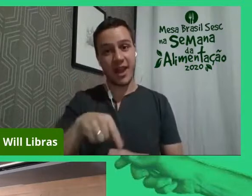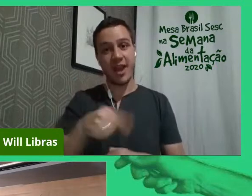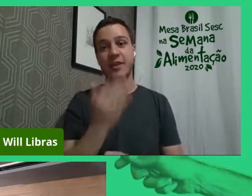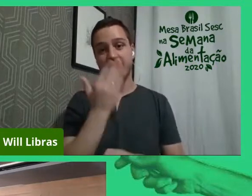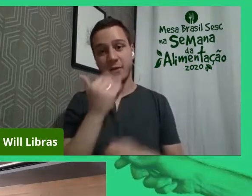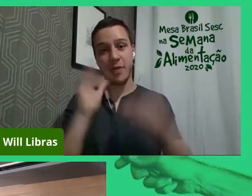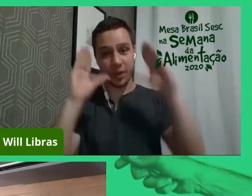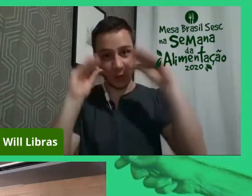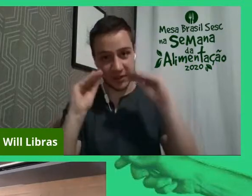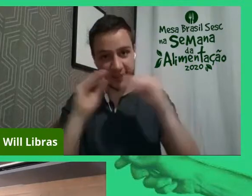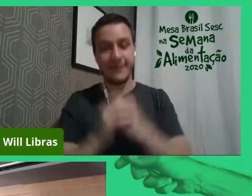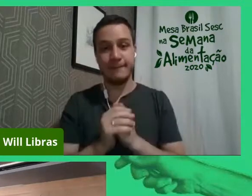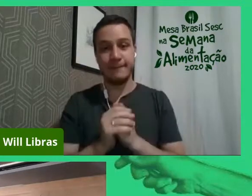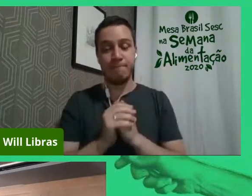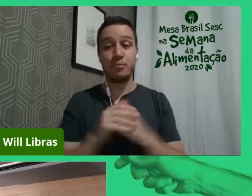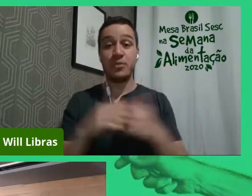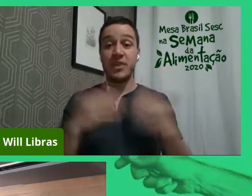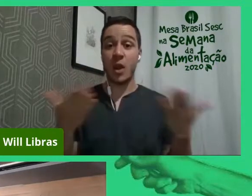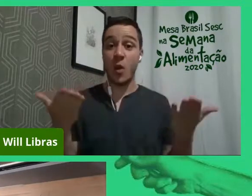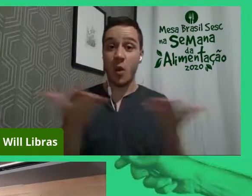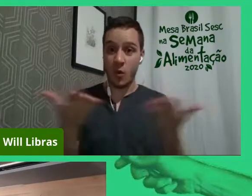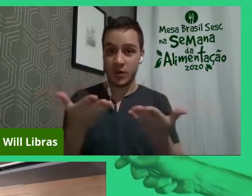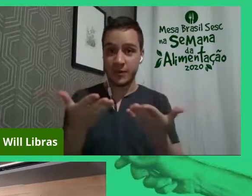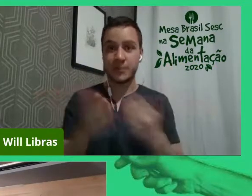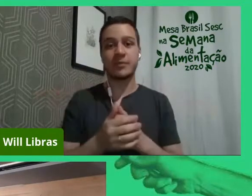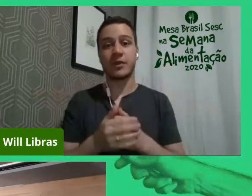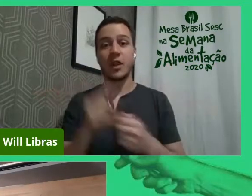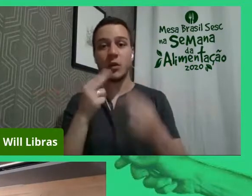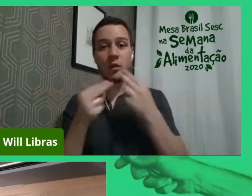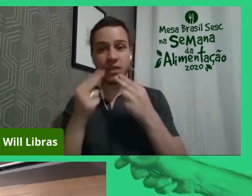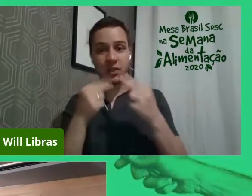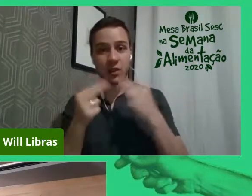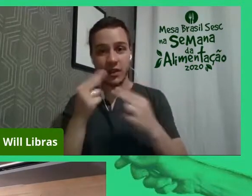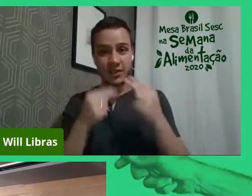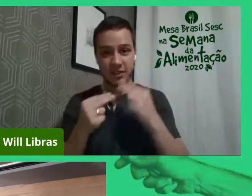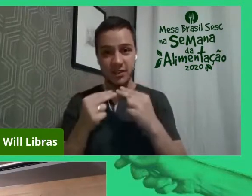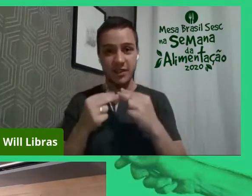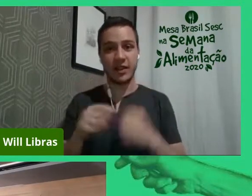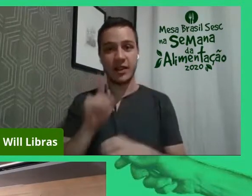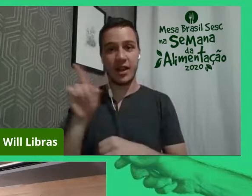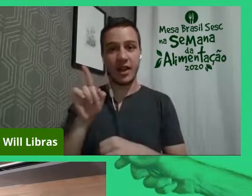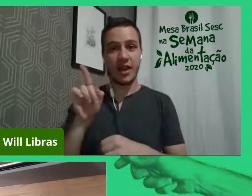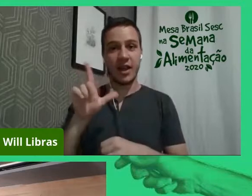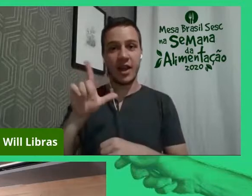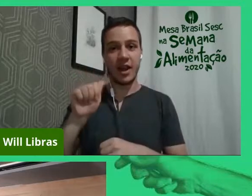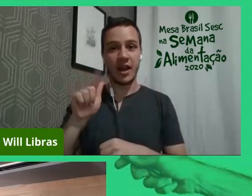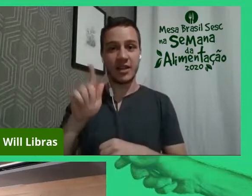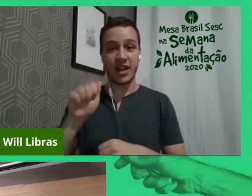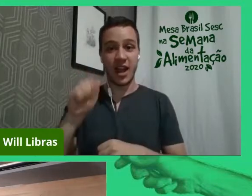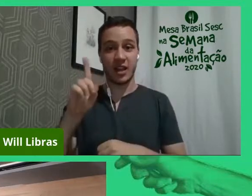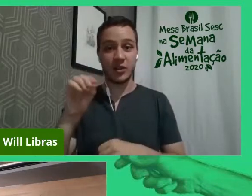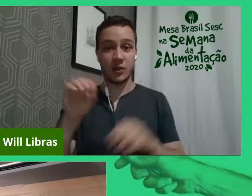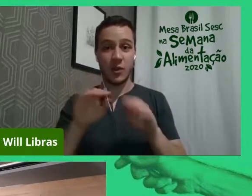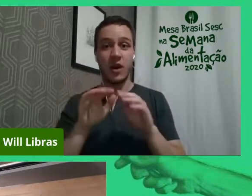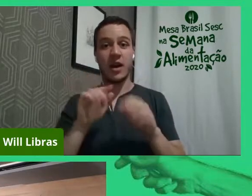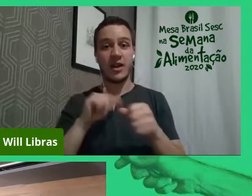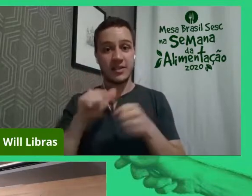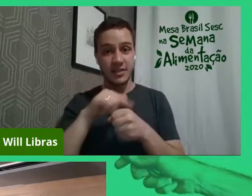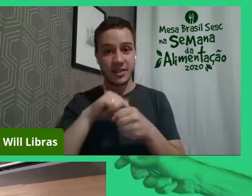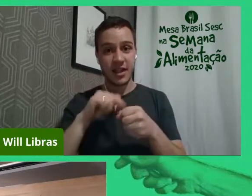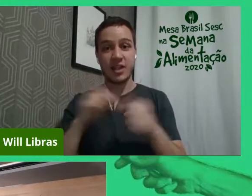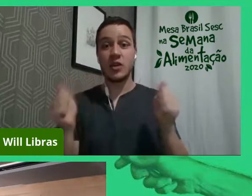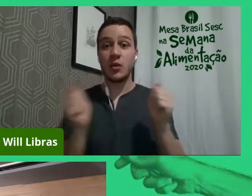Então, hoje, eu, nutricionista aqui do Mesa Brasil de Lajeado, vou estar duelando com a Priscila,